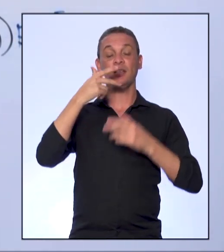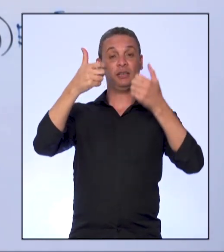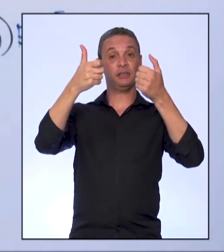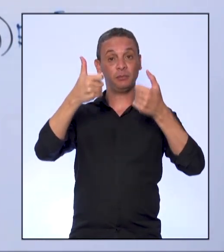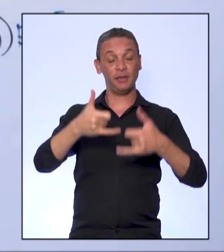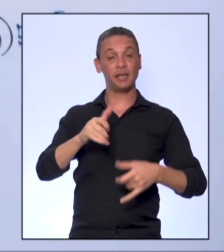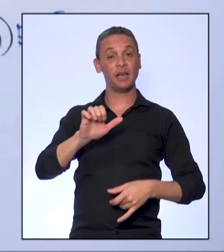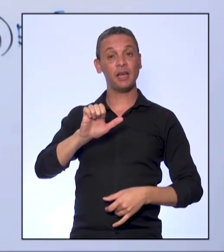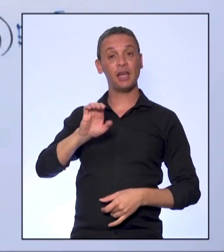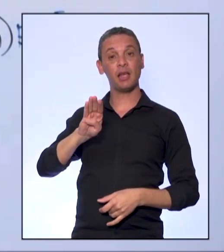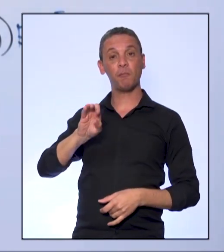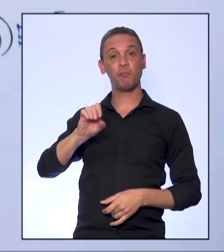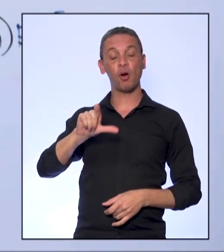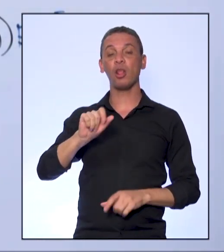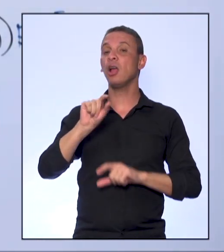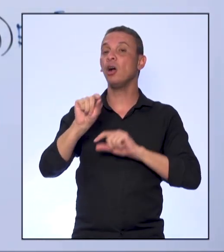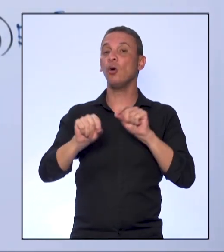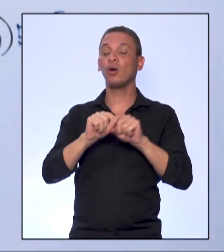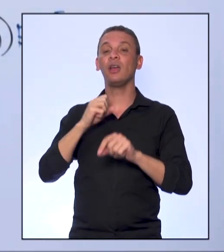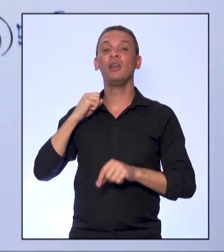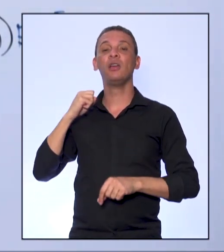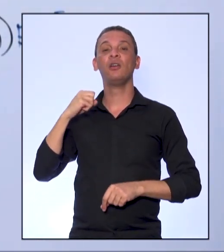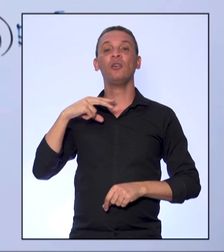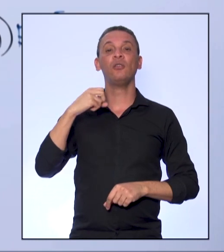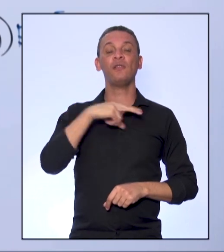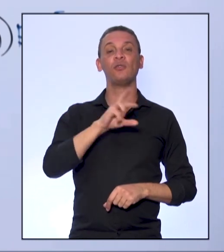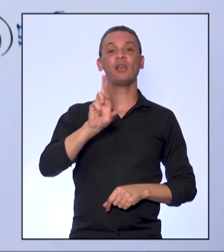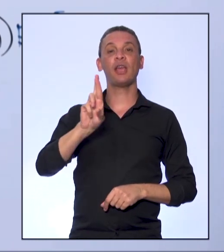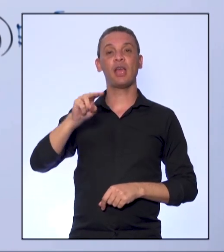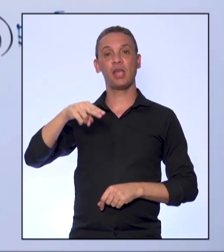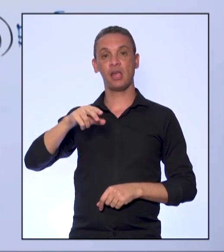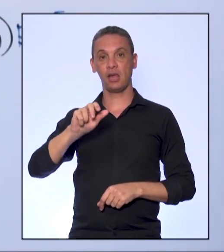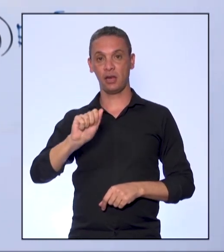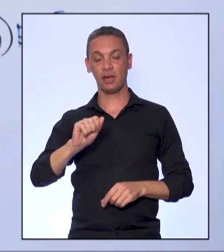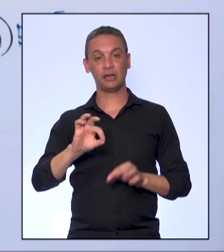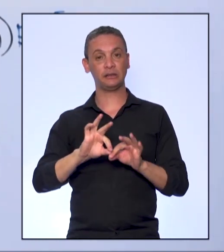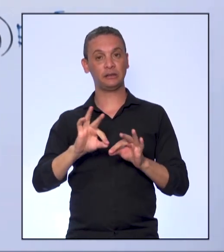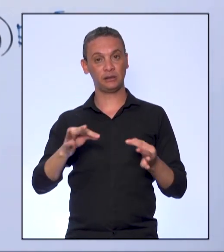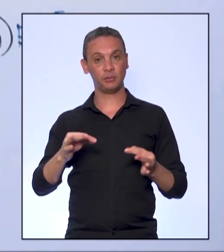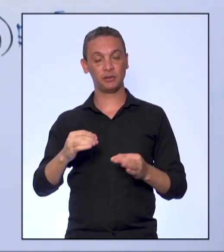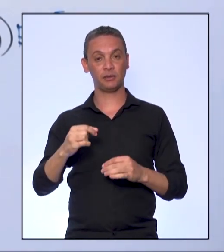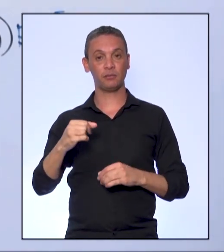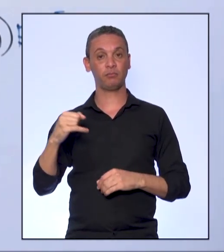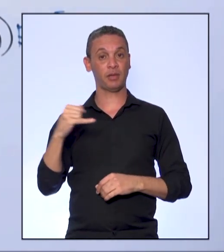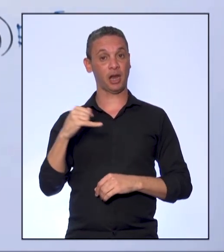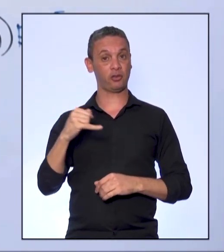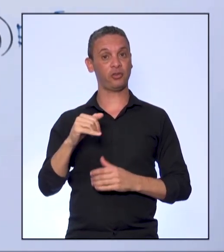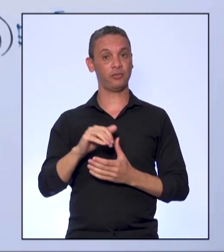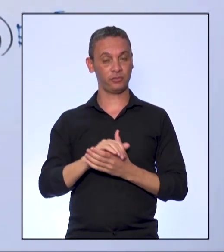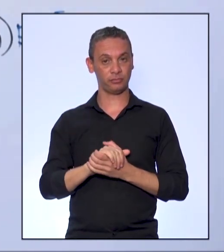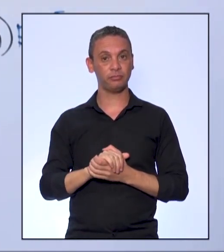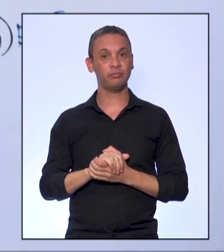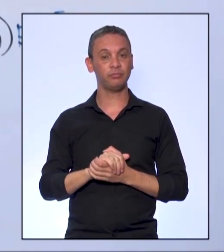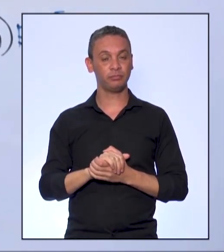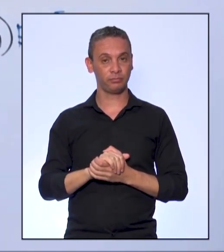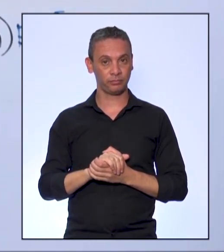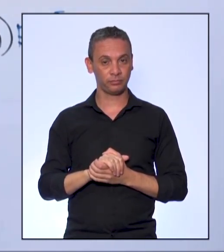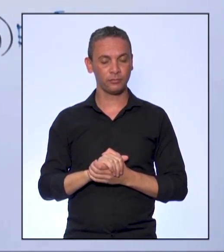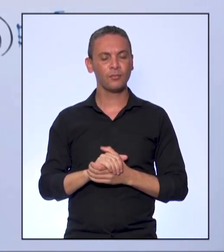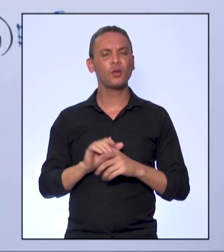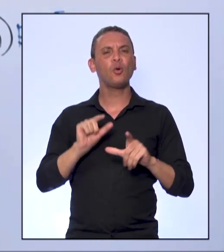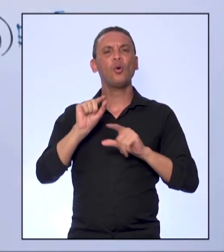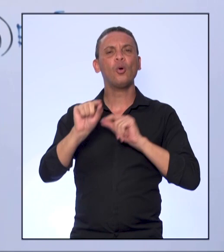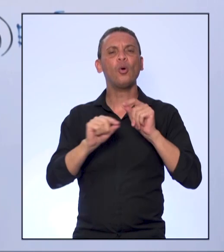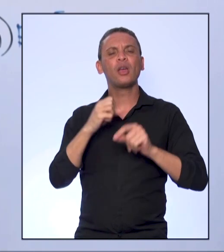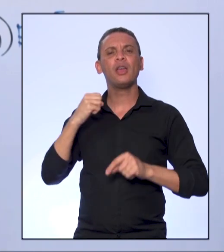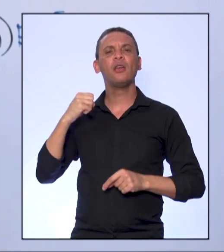caiu em questão, que o Ebola é um vírus de RNA de cadeia simples, negativo. De novo, galera, o que é um